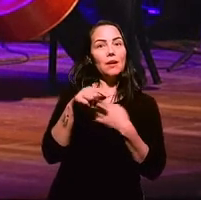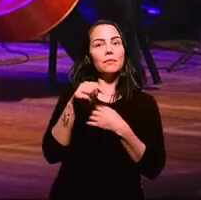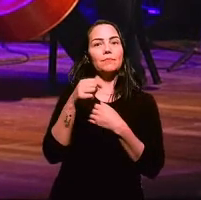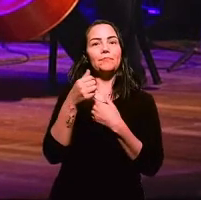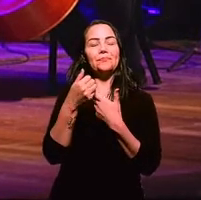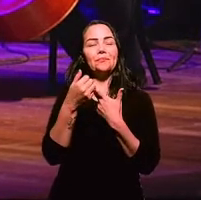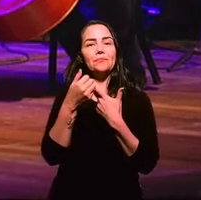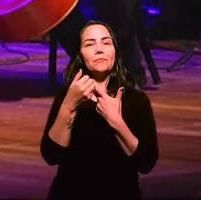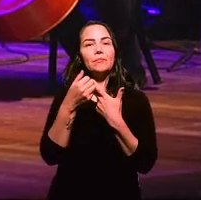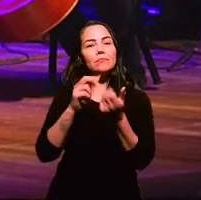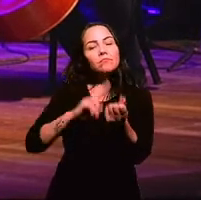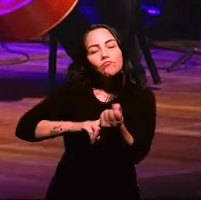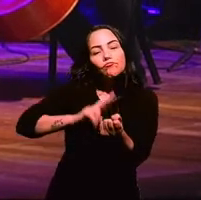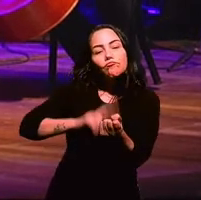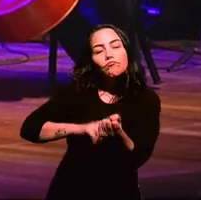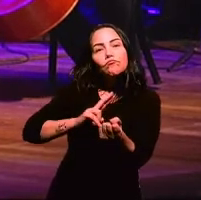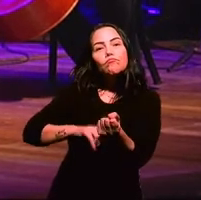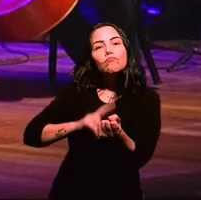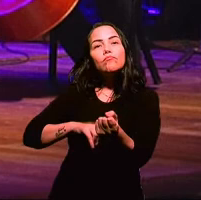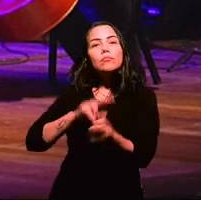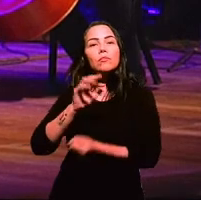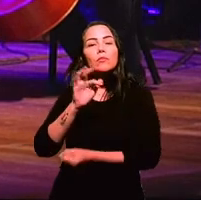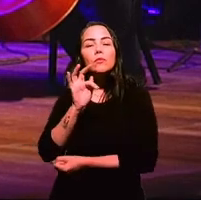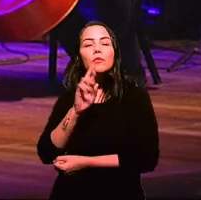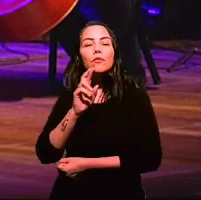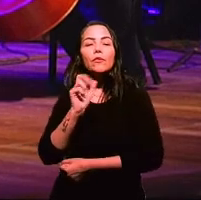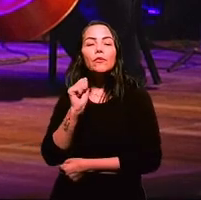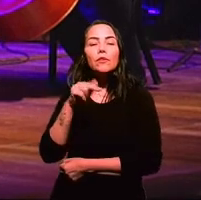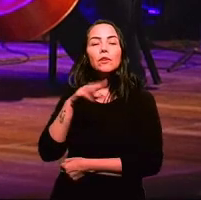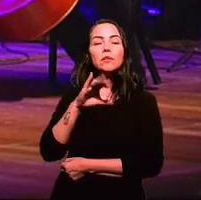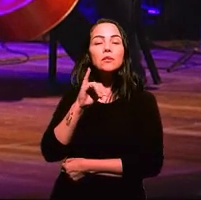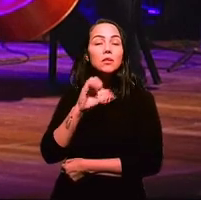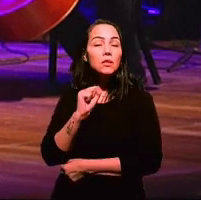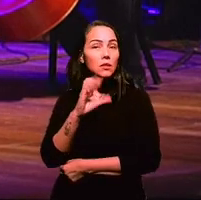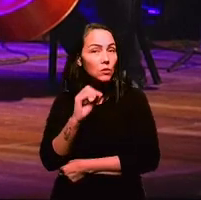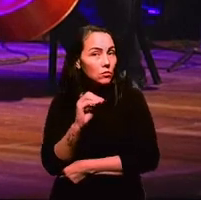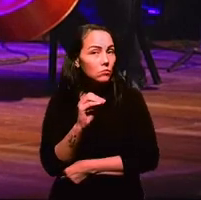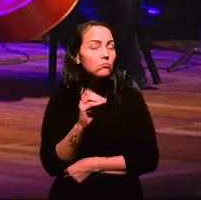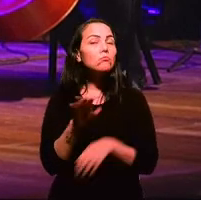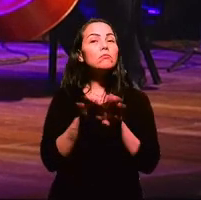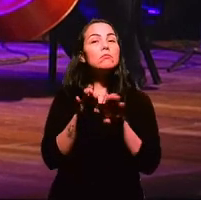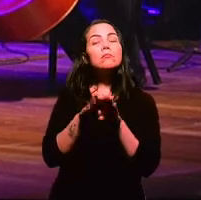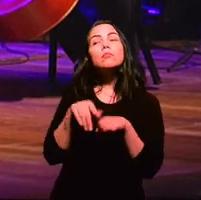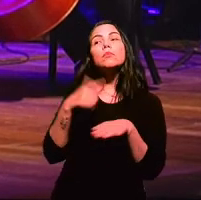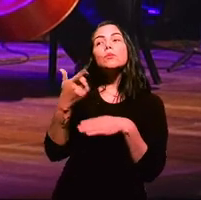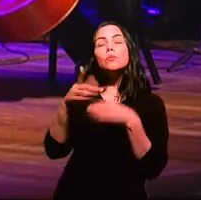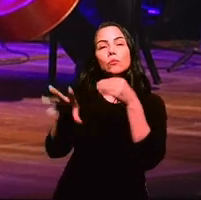Braga e o Pavane do Ravel, elas têm algumas